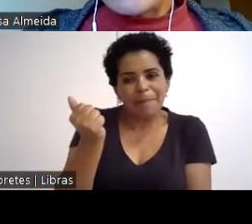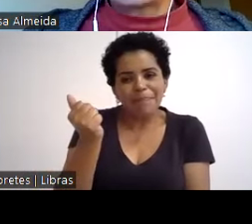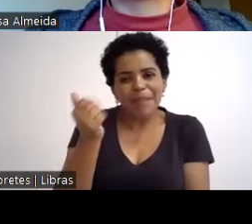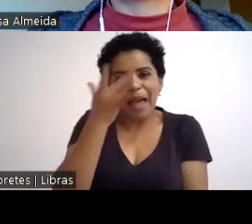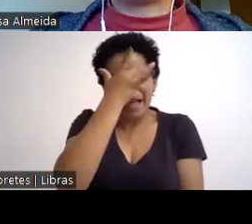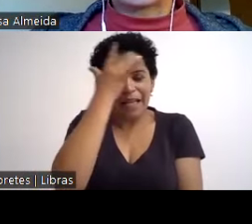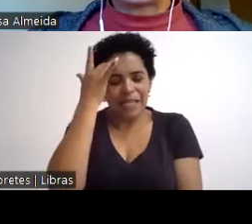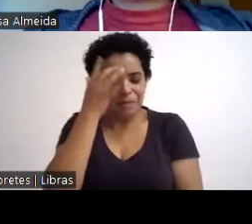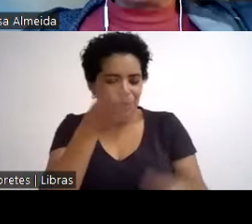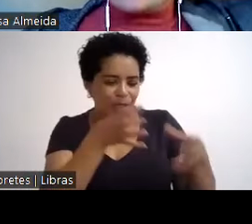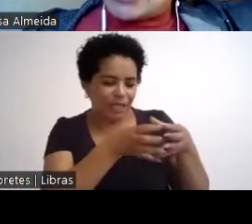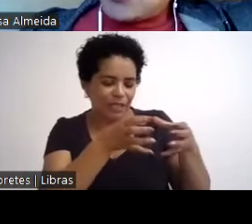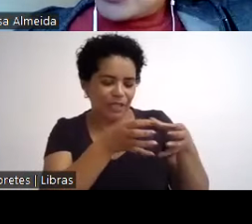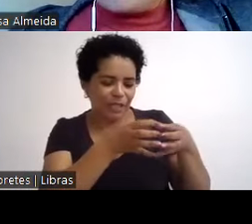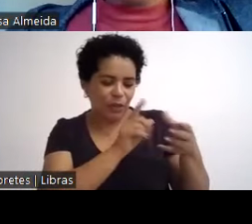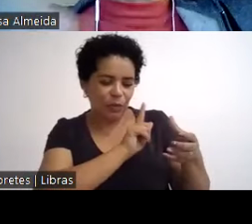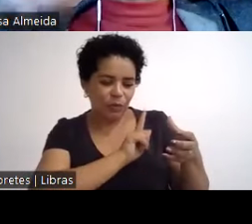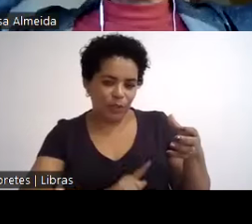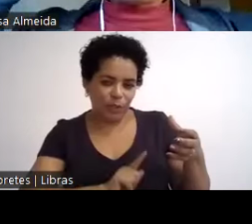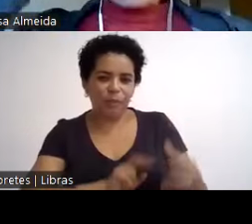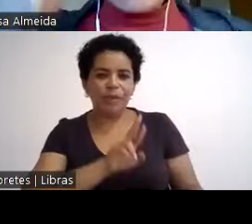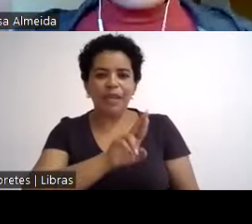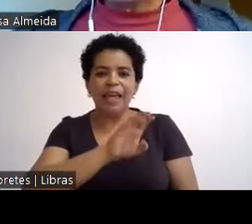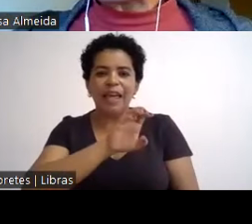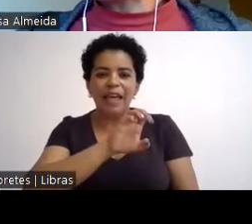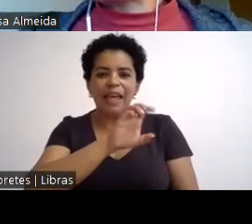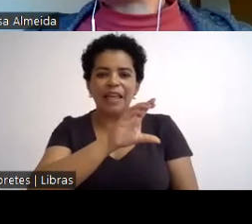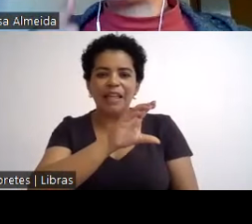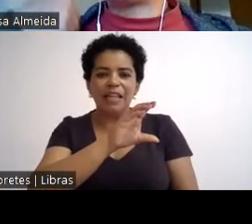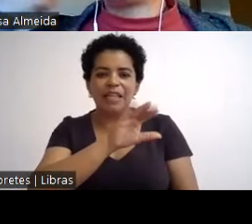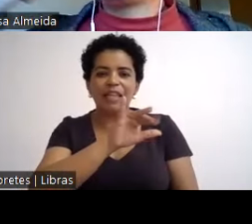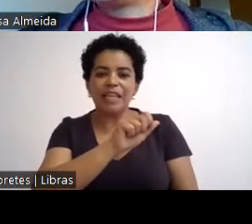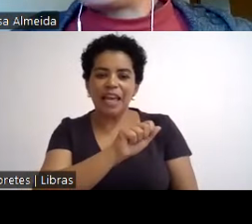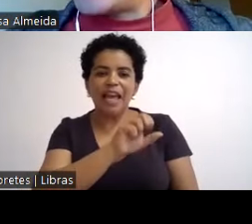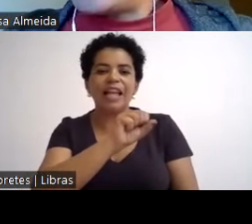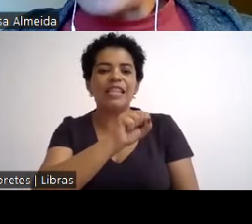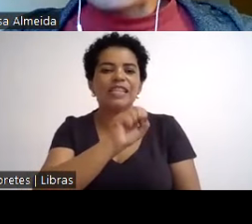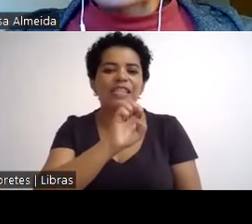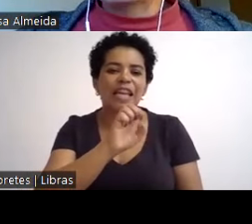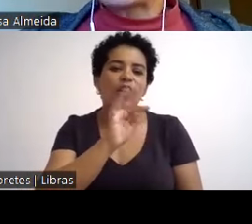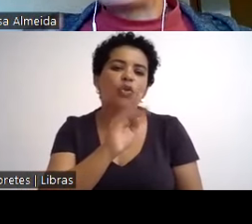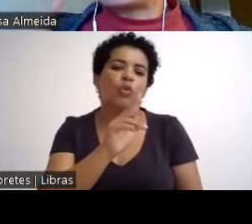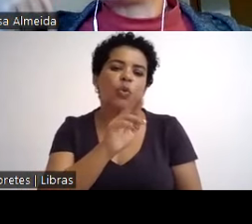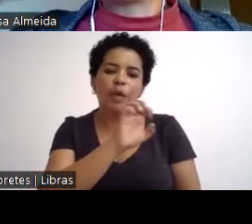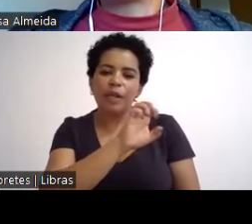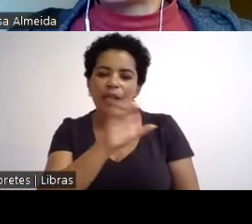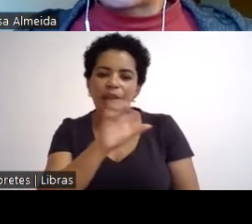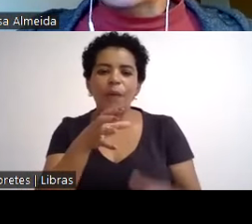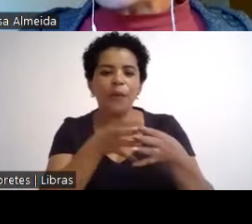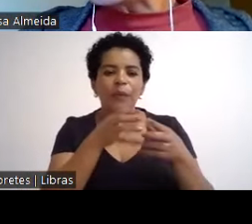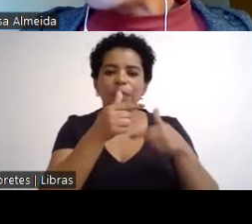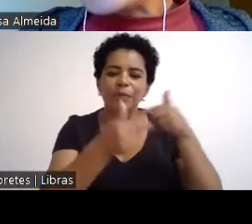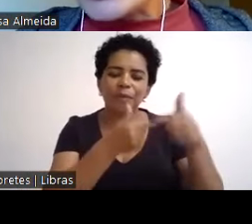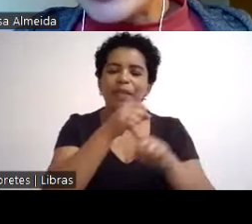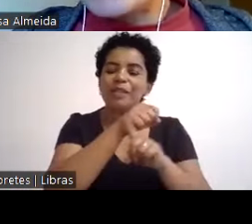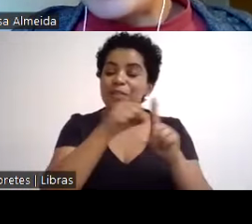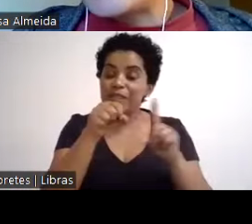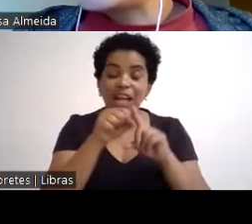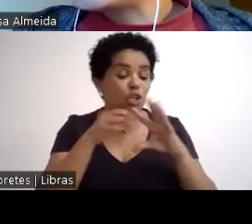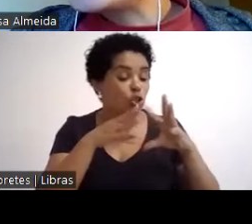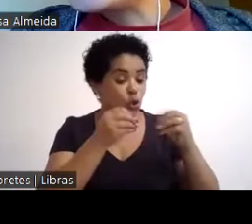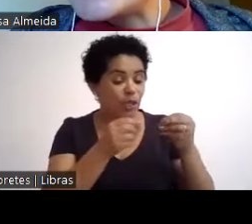governança integradora, a Recria, a Seturel, as pessoas que participavam do grupo de trabalho, as pessoas que participaram das oficinas, todas